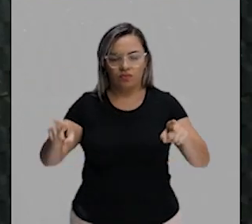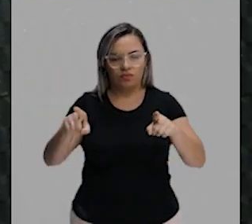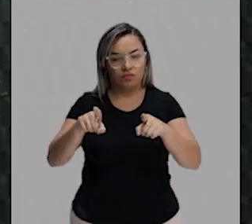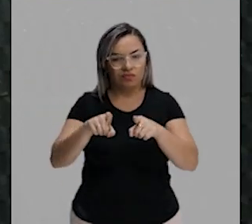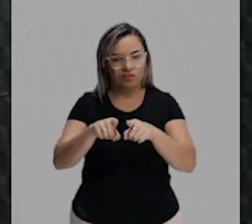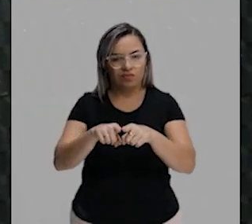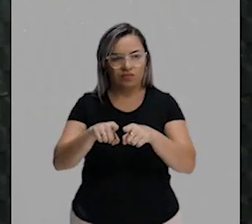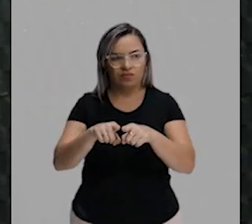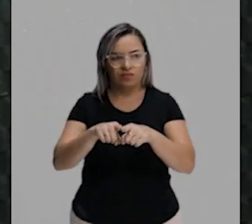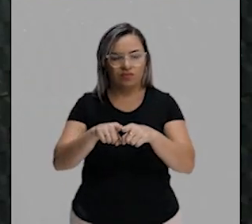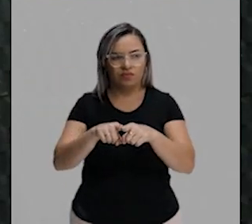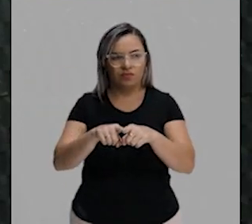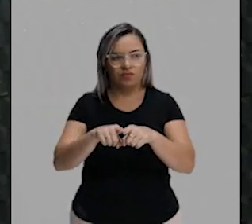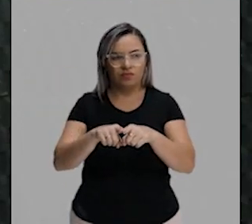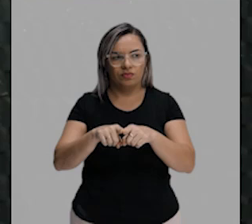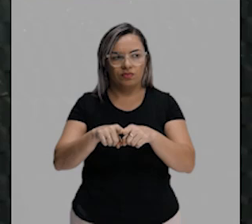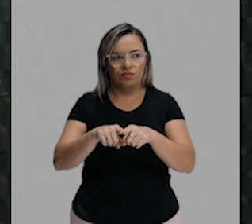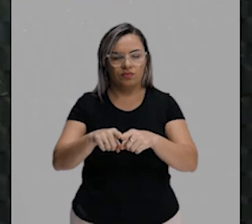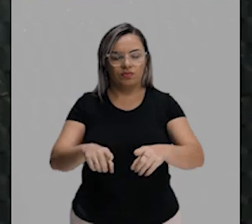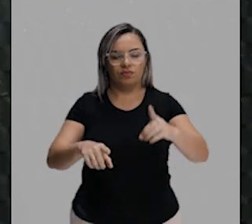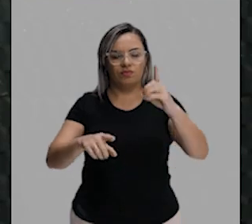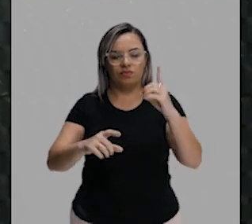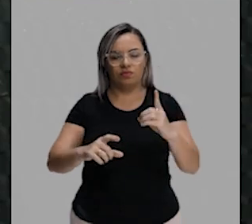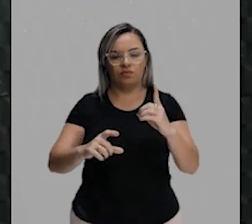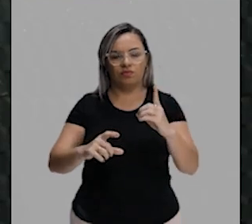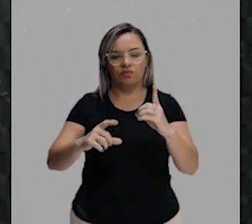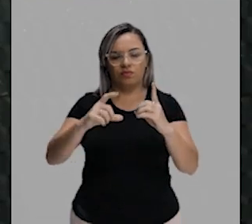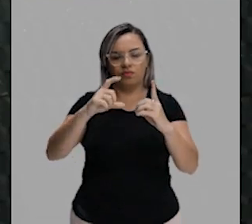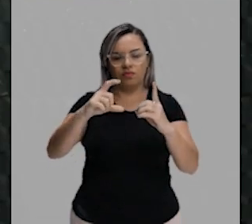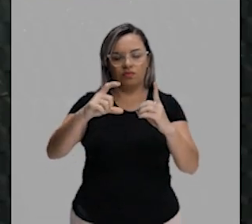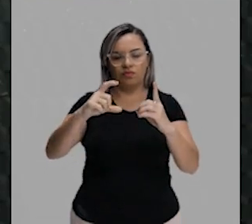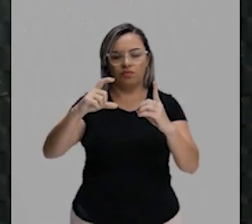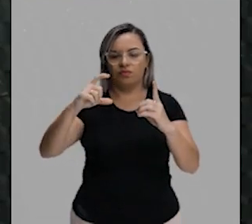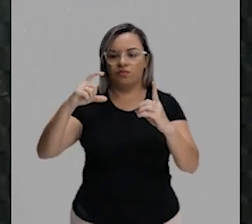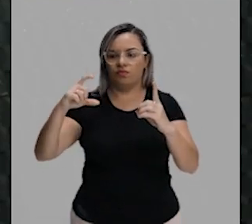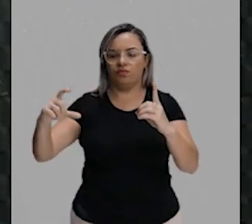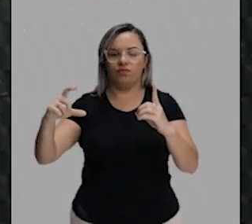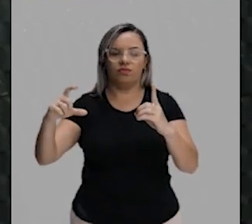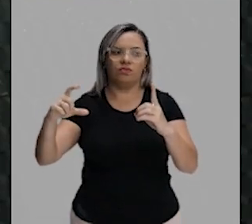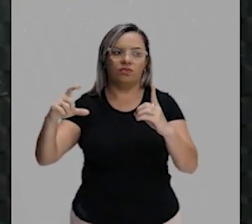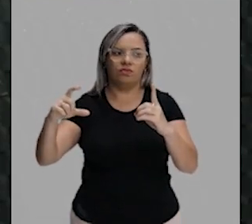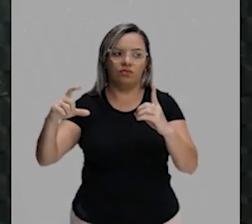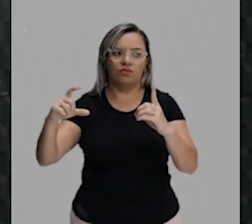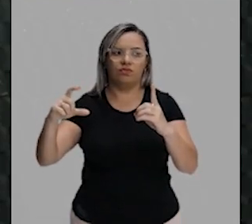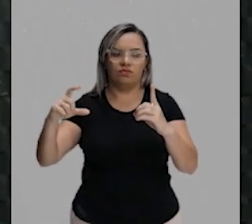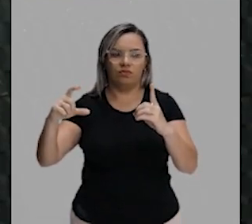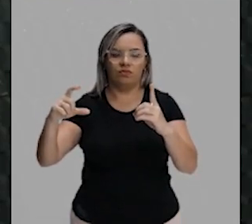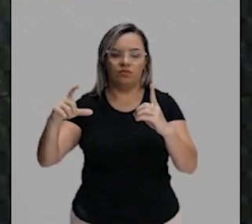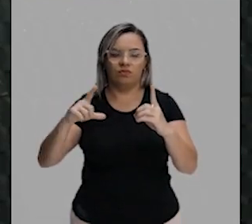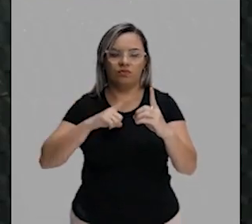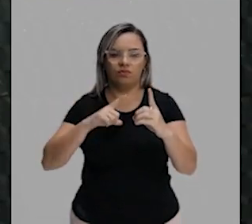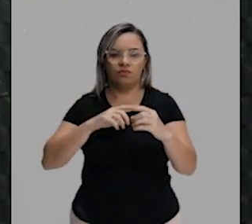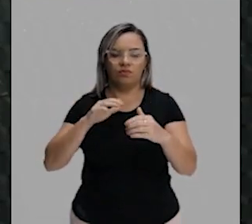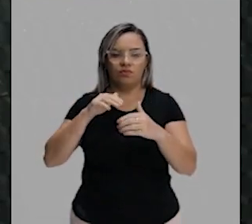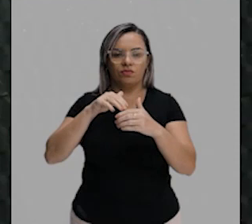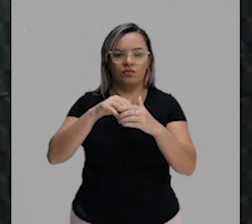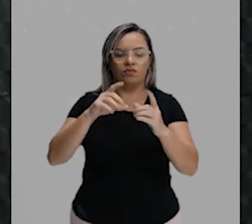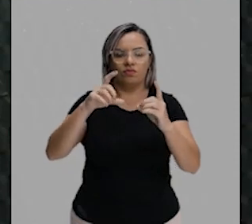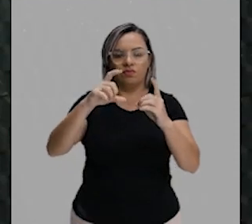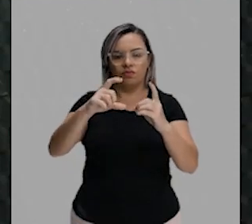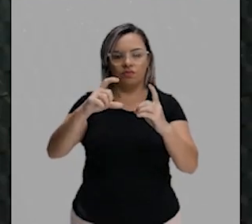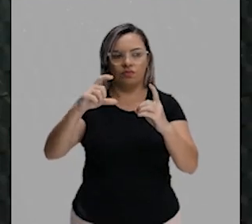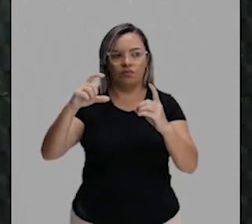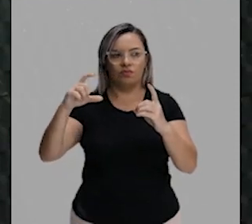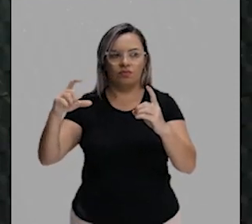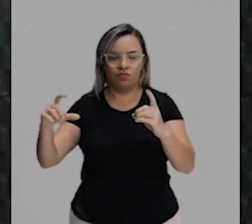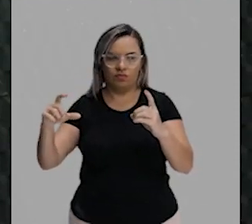casos em que o indivíduo ele vai ter os 2 alelos dominantes. Se ele herdar 2 alelos